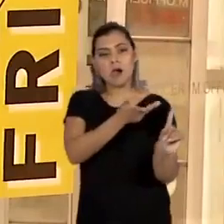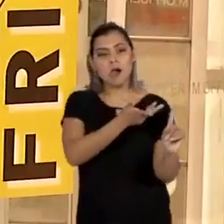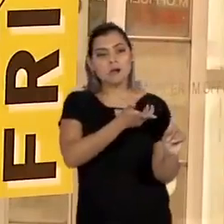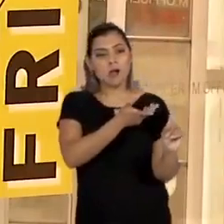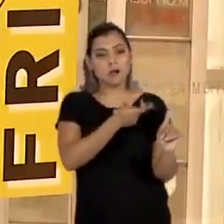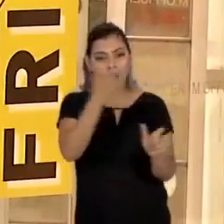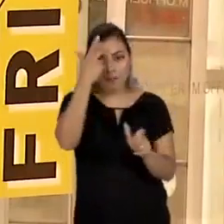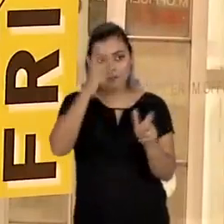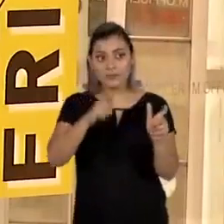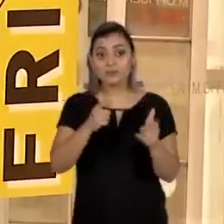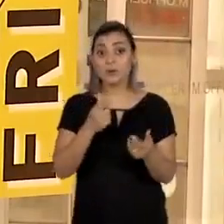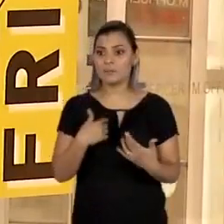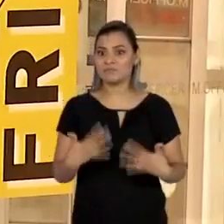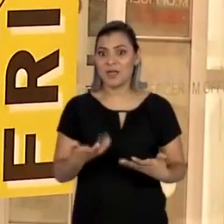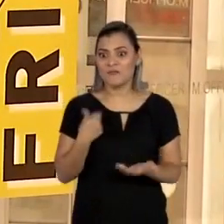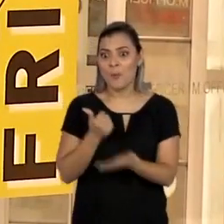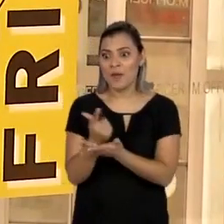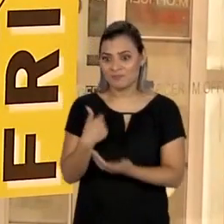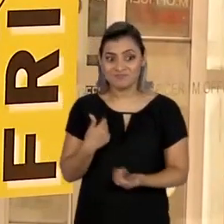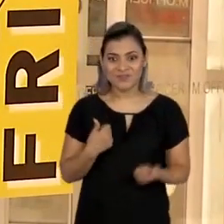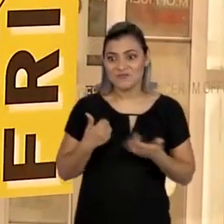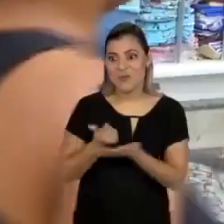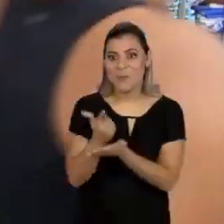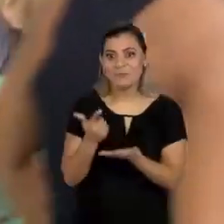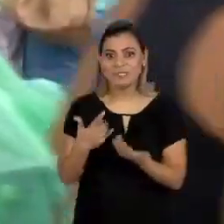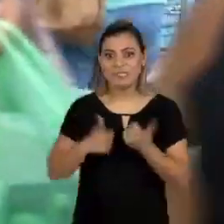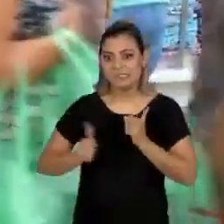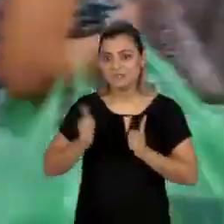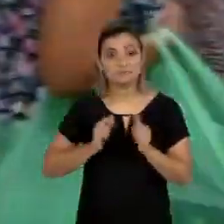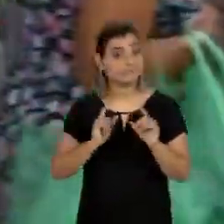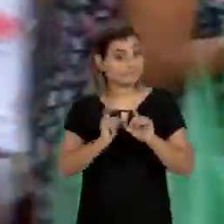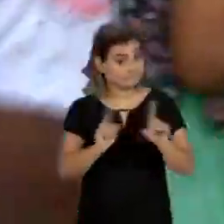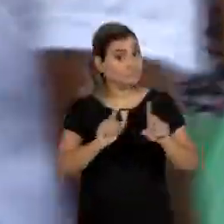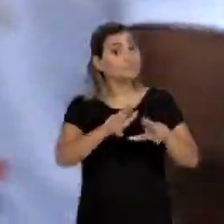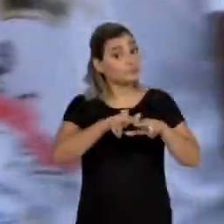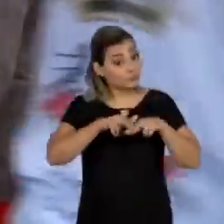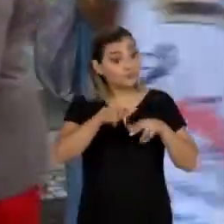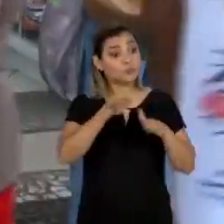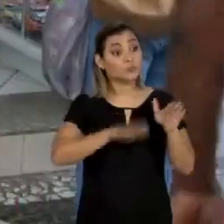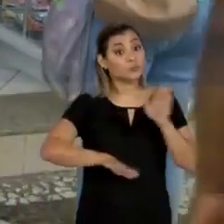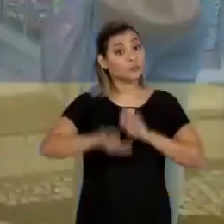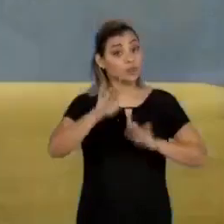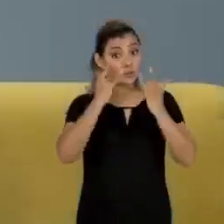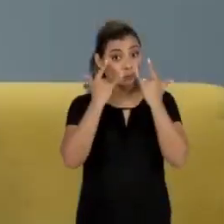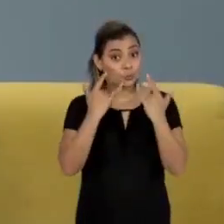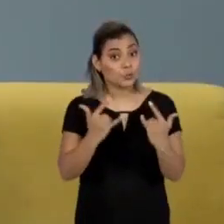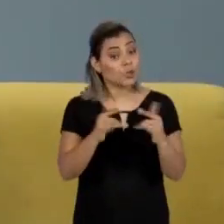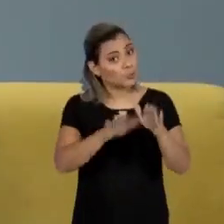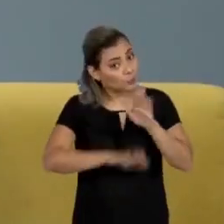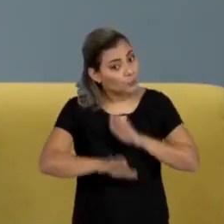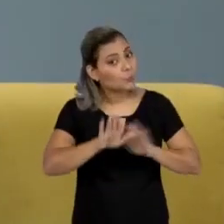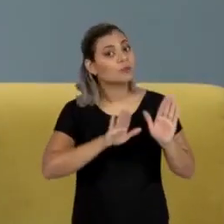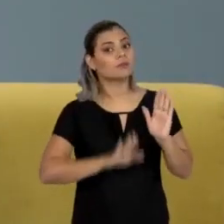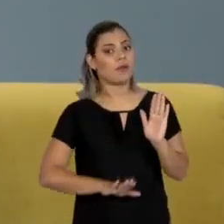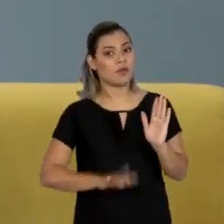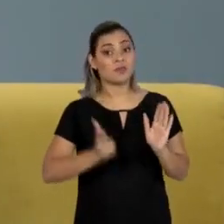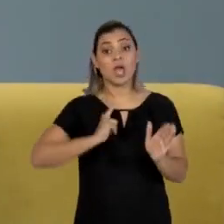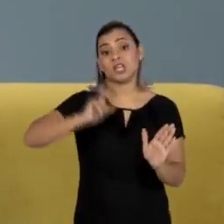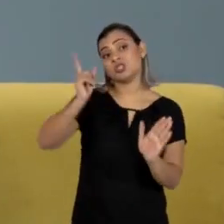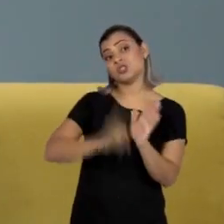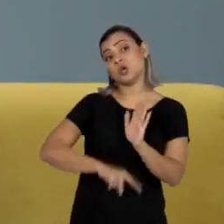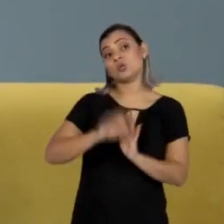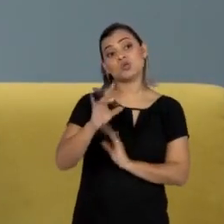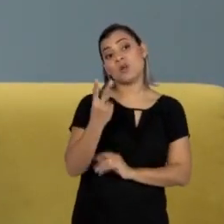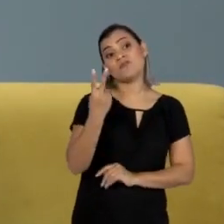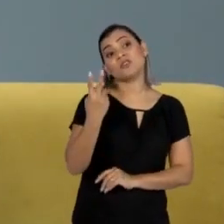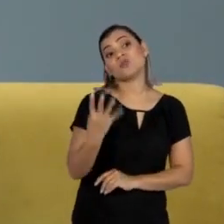as pessoas comprem no impulso. Então, a Black Friday trabalha muito com essa ideia de impulso, né? Ele te oferece um desconto que vale só por 24